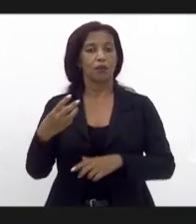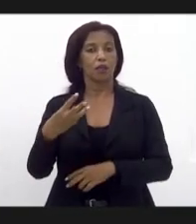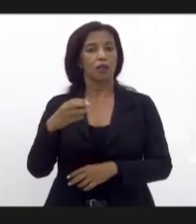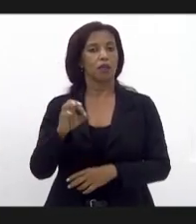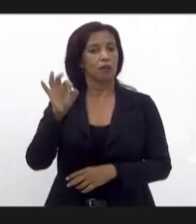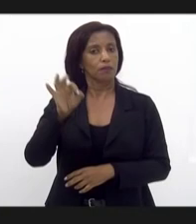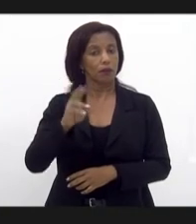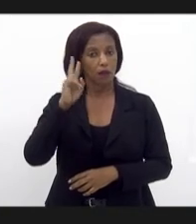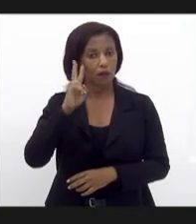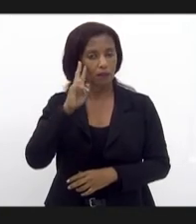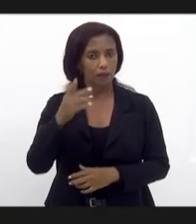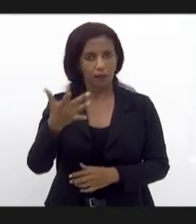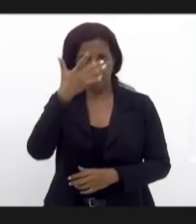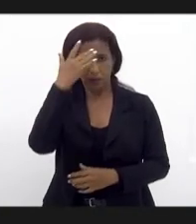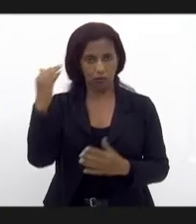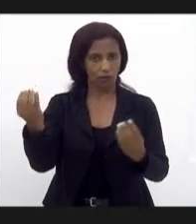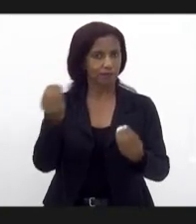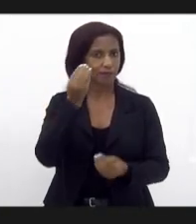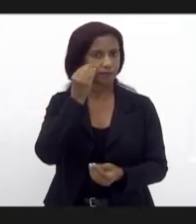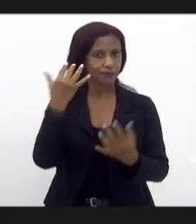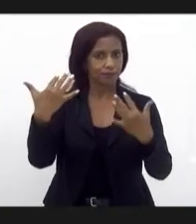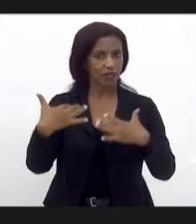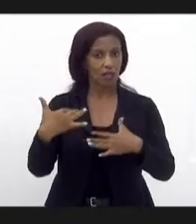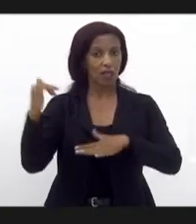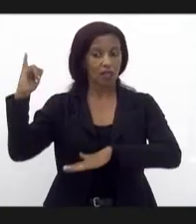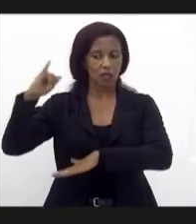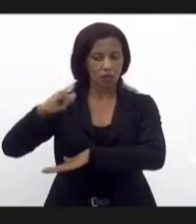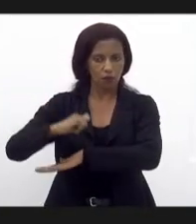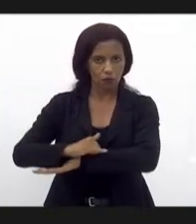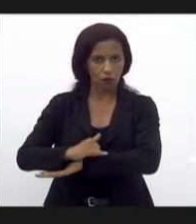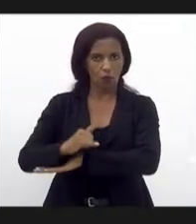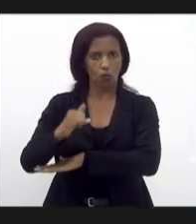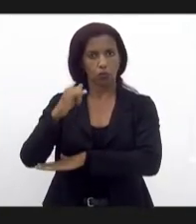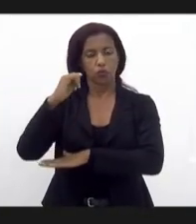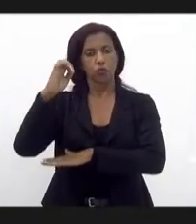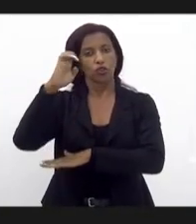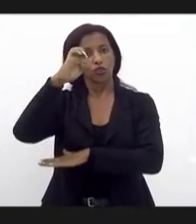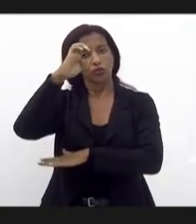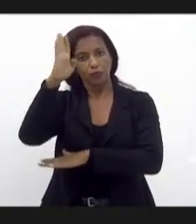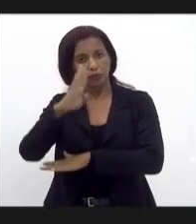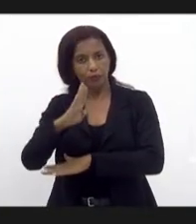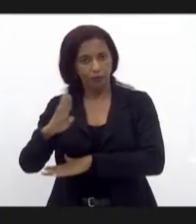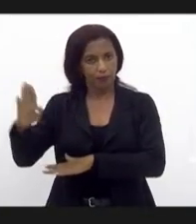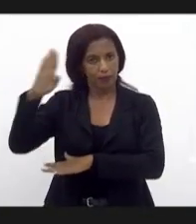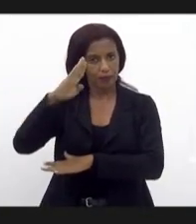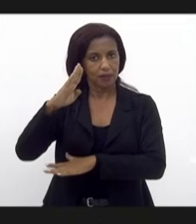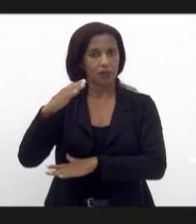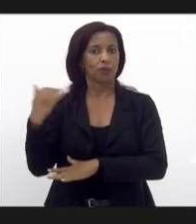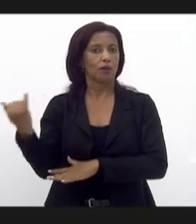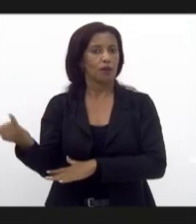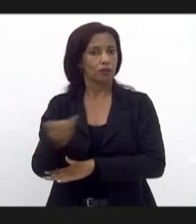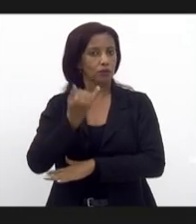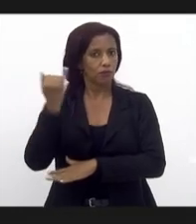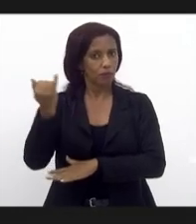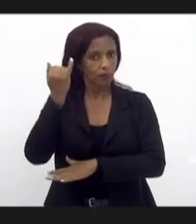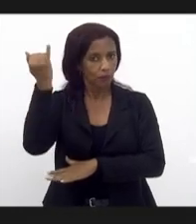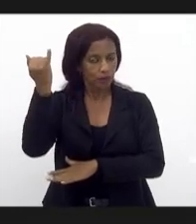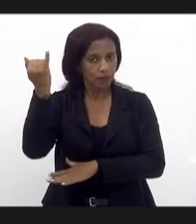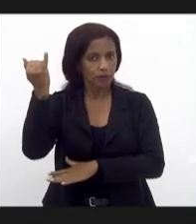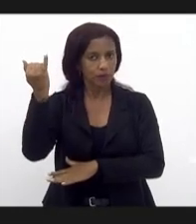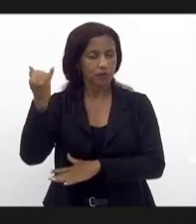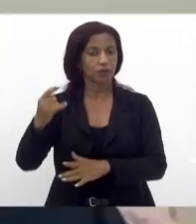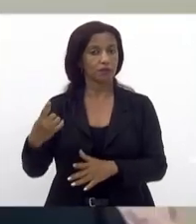De novo, lembrando, para quem está nos assistindo, ter voos domésticos é fundamental para você ter os voos internacionais e para ter vida no aeroporto.